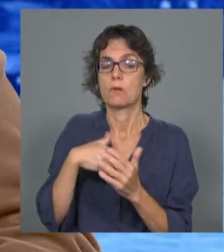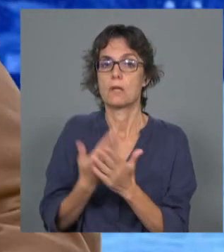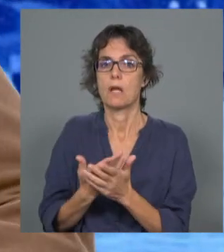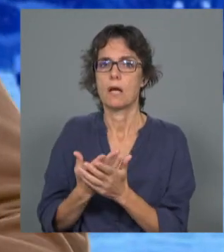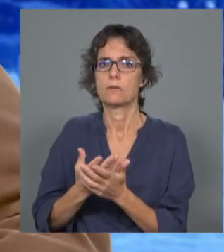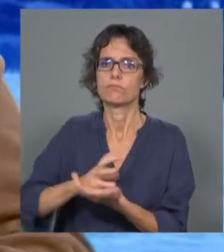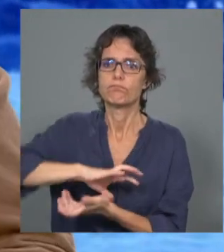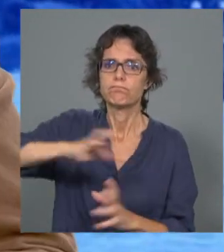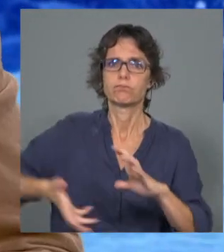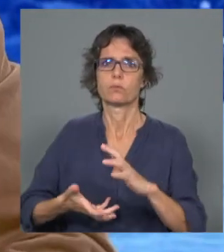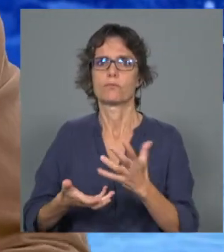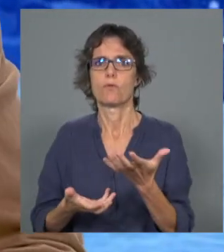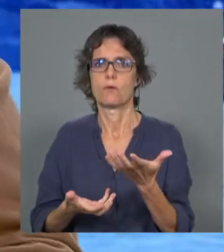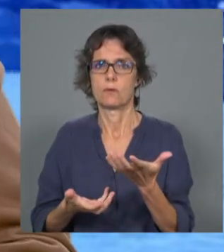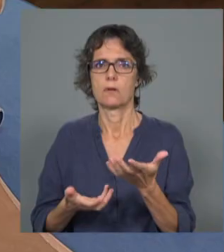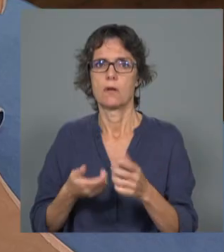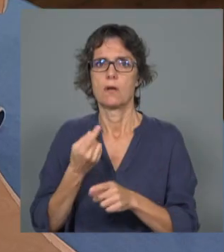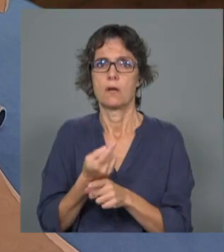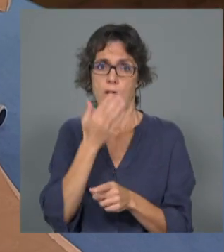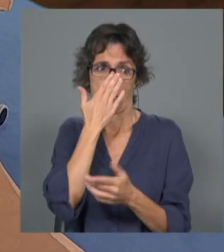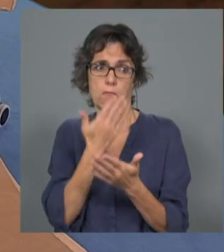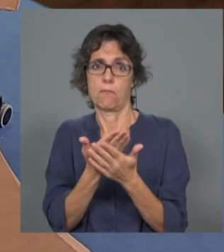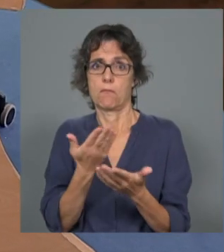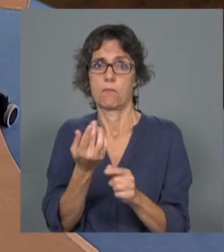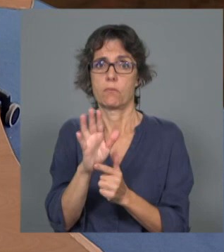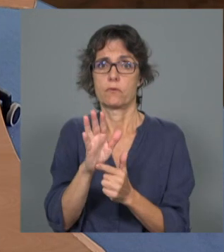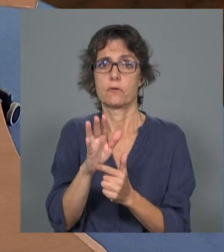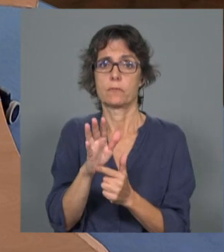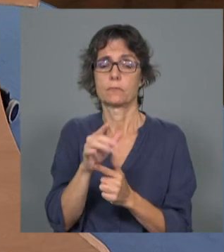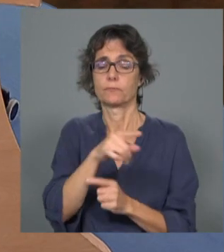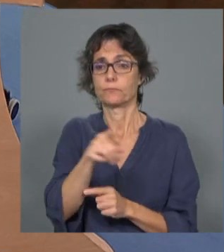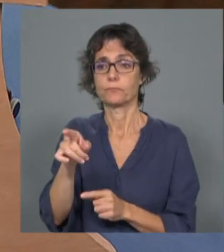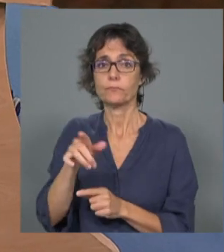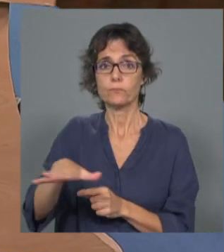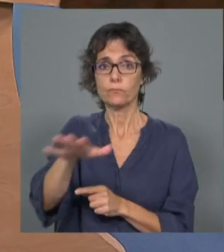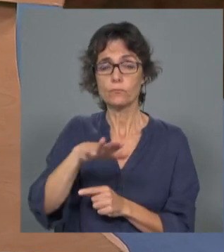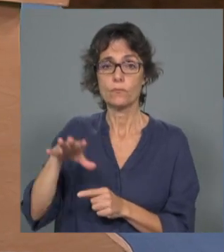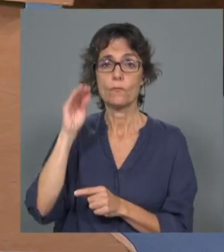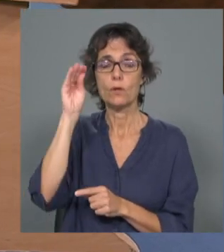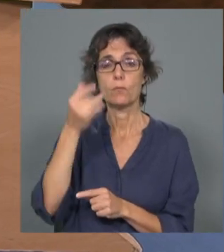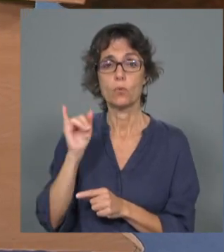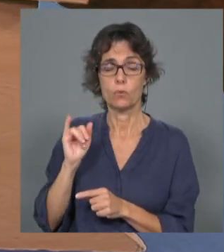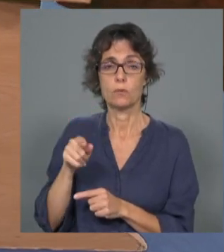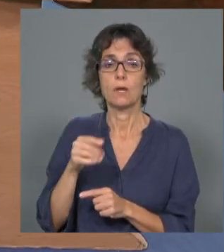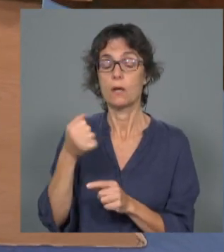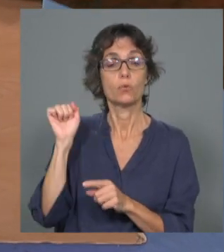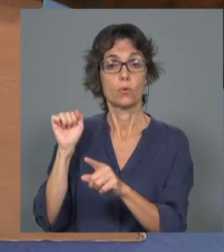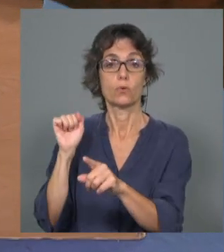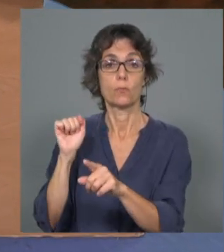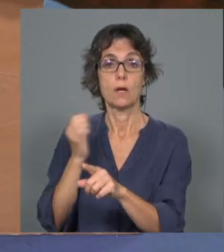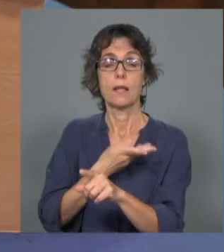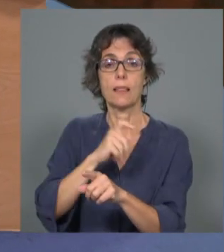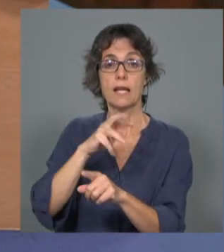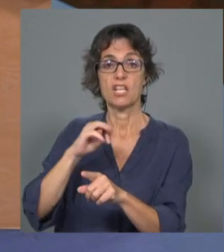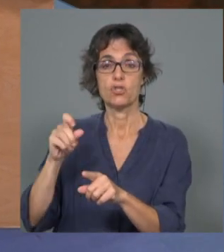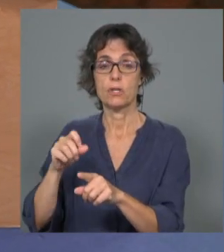revolta, como já estamos a ver, por exemplo, numa das oblastes, ou neste caso é uma república autónoma do Daguestão, que fica lá na ponta sul da